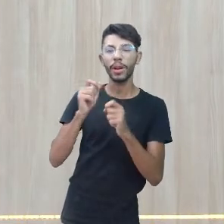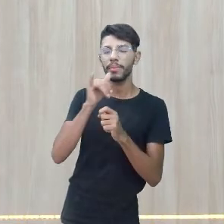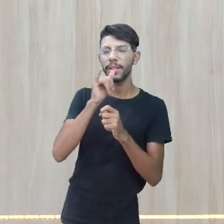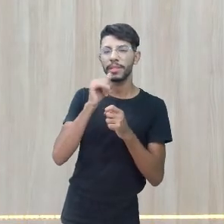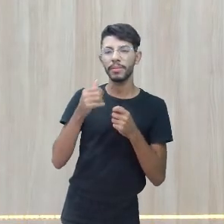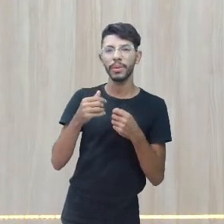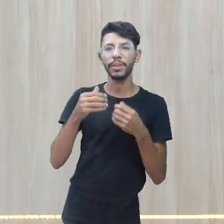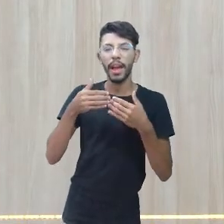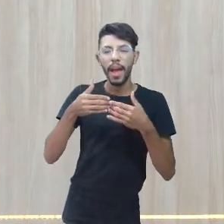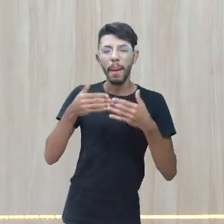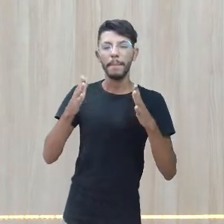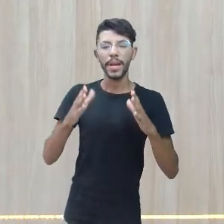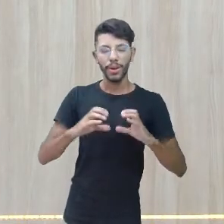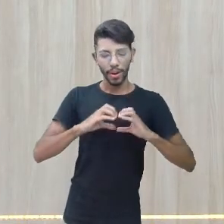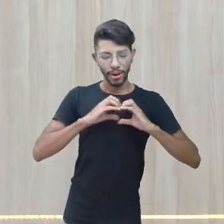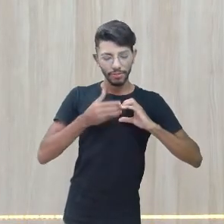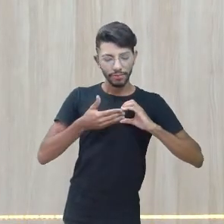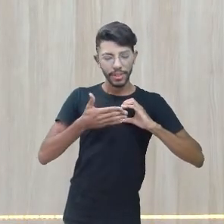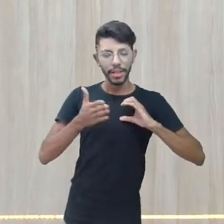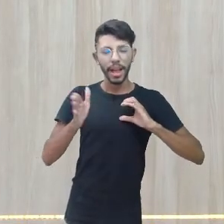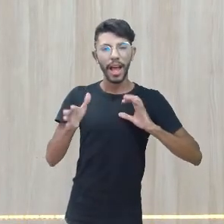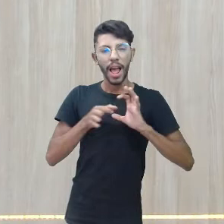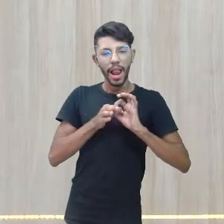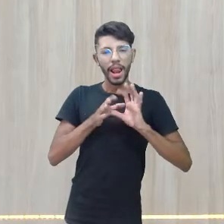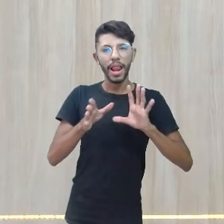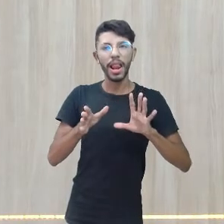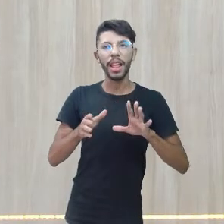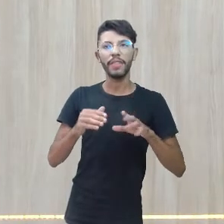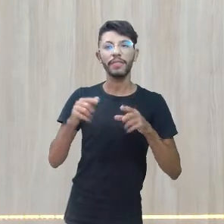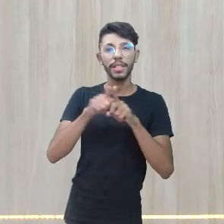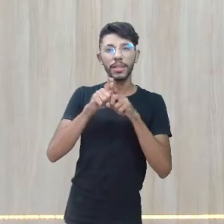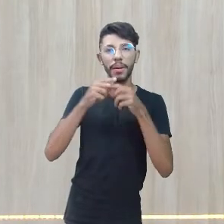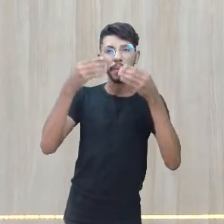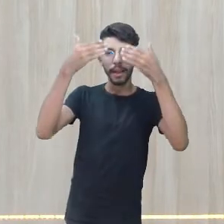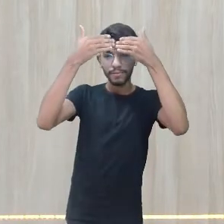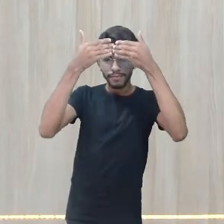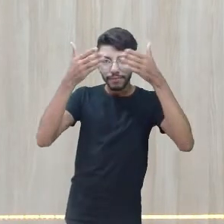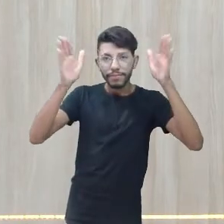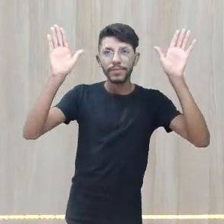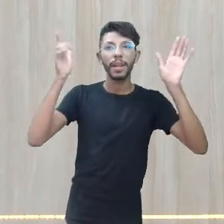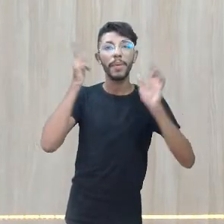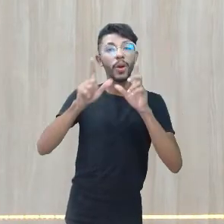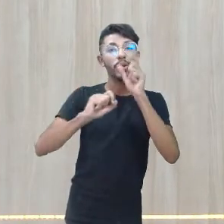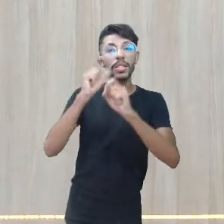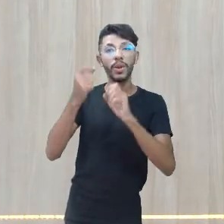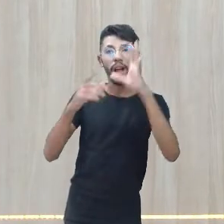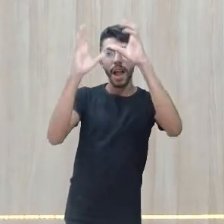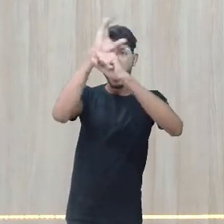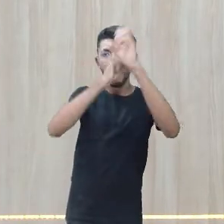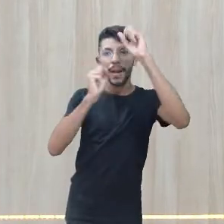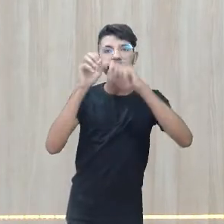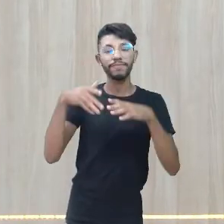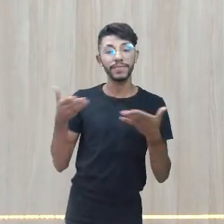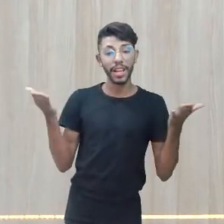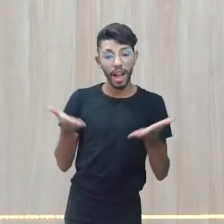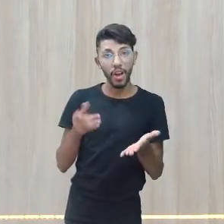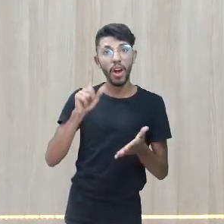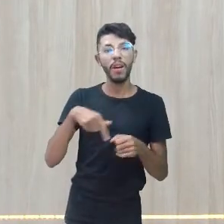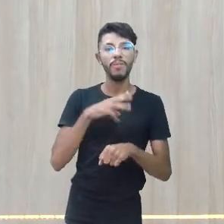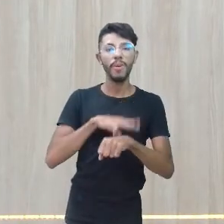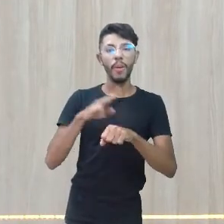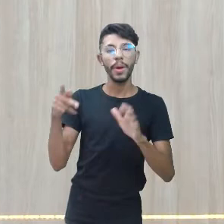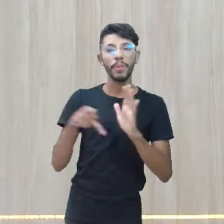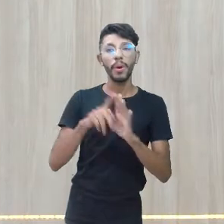aprender algo novo, algo diferente. E esse é o momento de mudanças, de crescimento, e nós